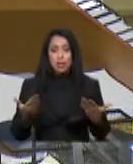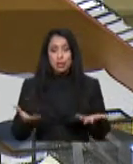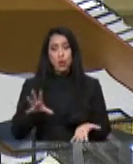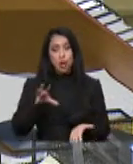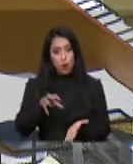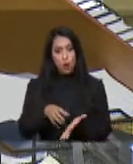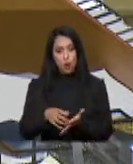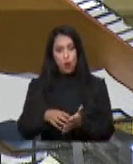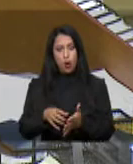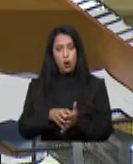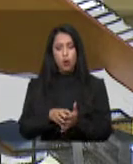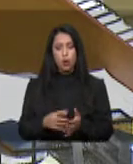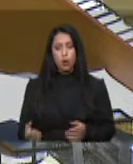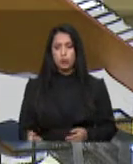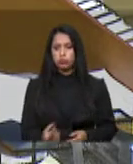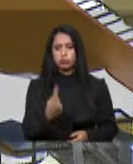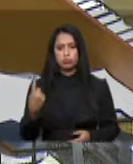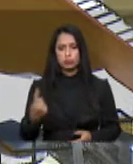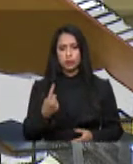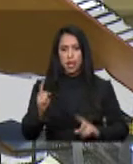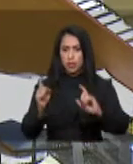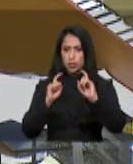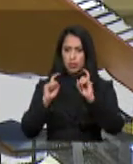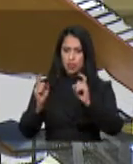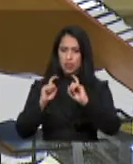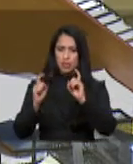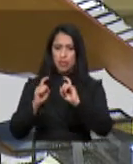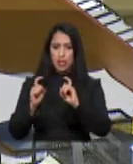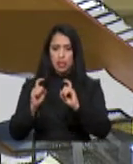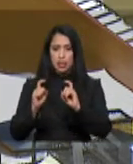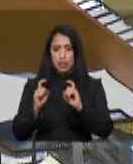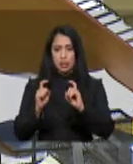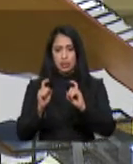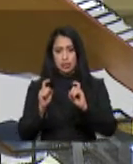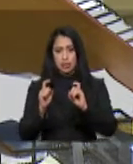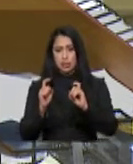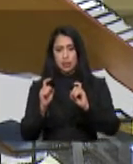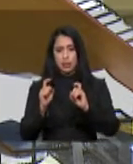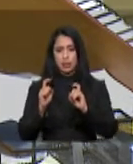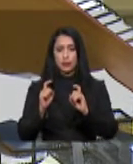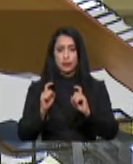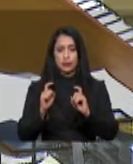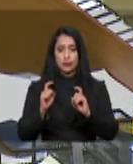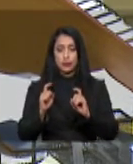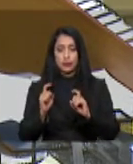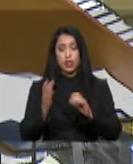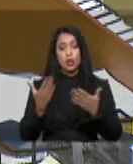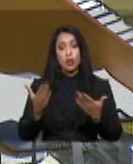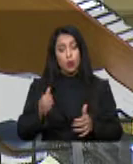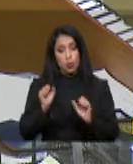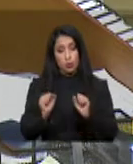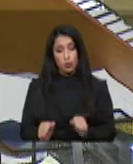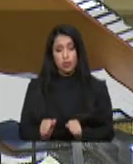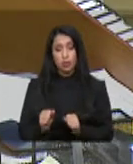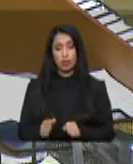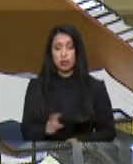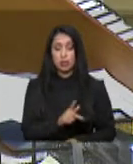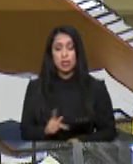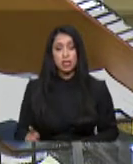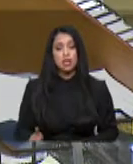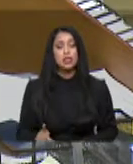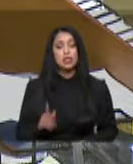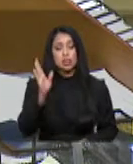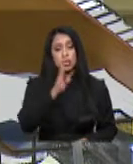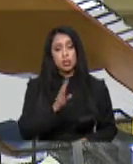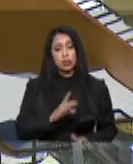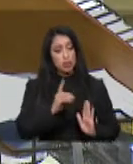órgão singular na administração pública brasileira, infenso ao poder de ordenação do Presidente da República, a despeito de ter sido criado